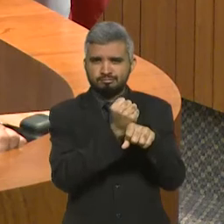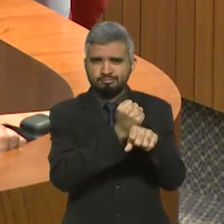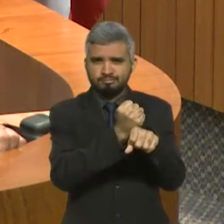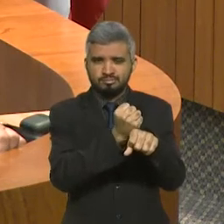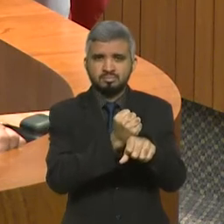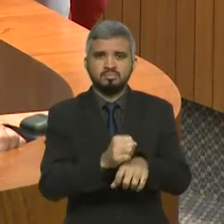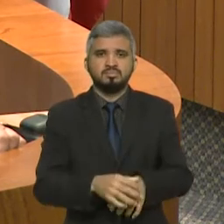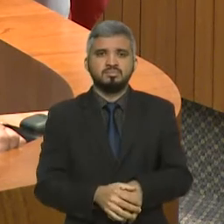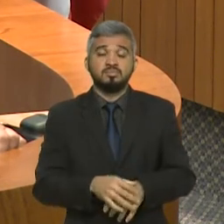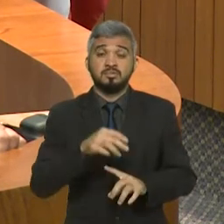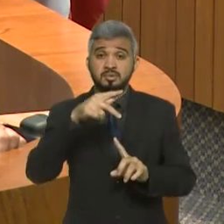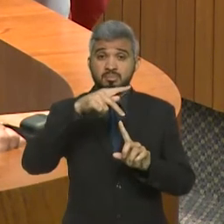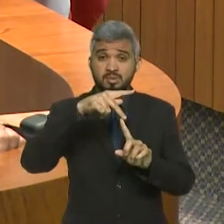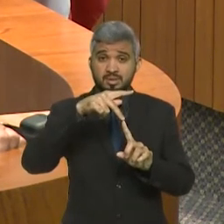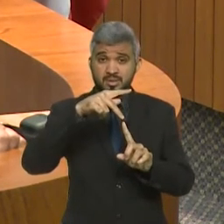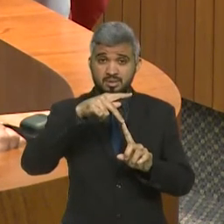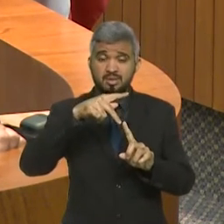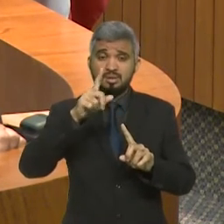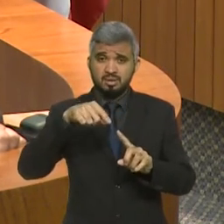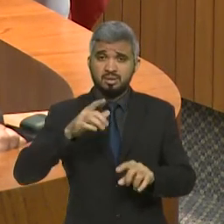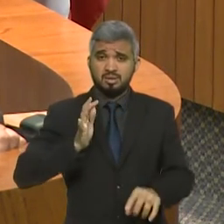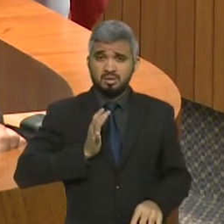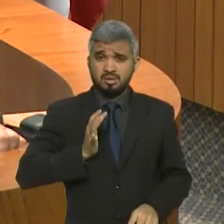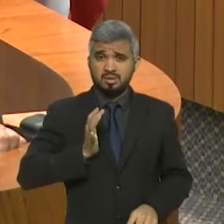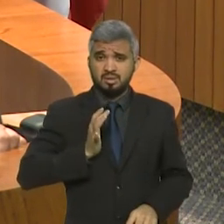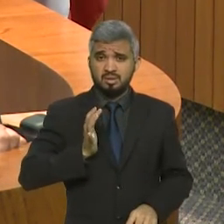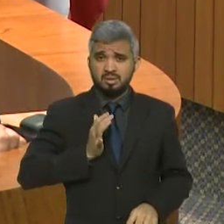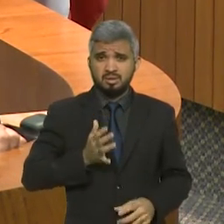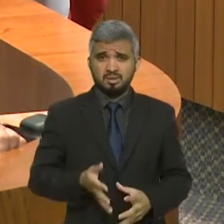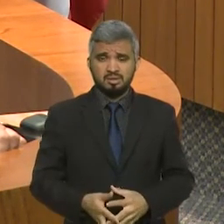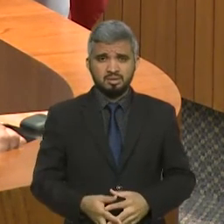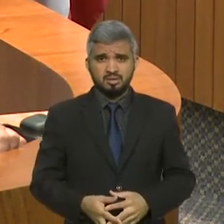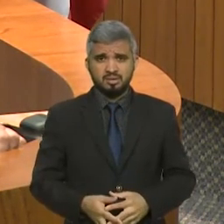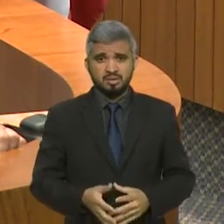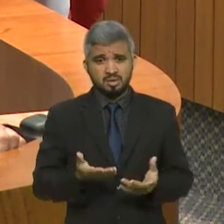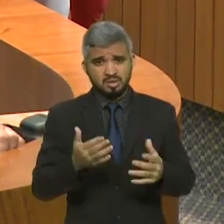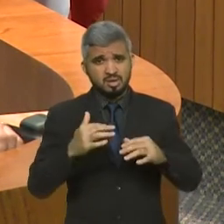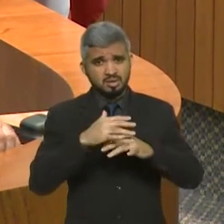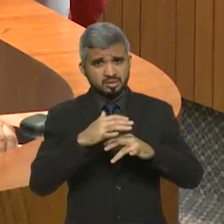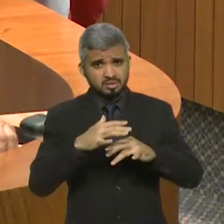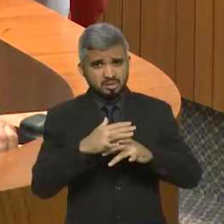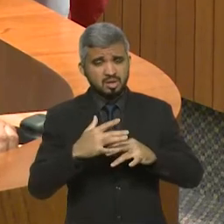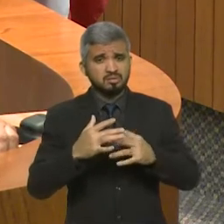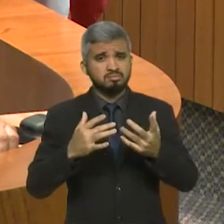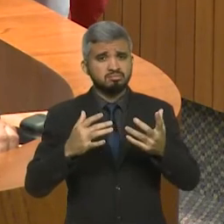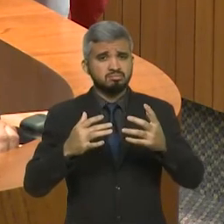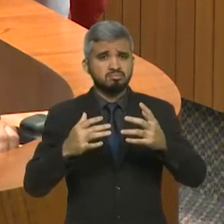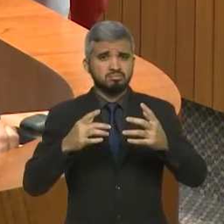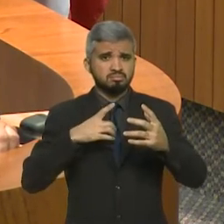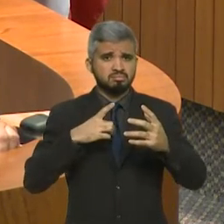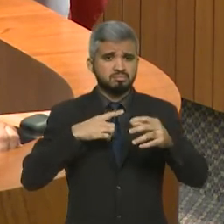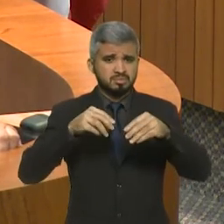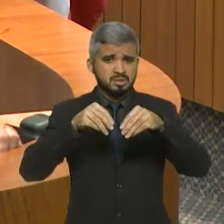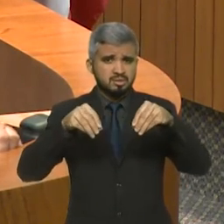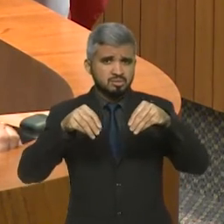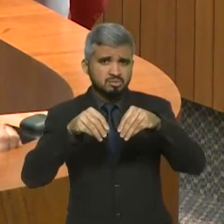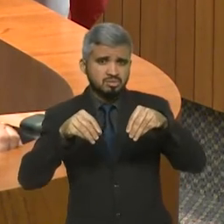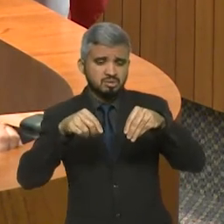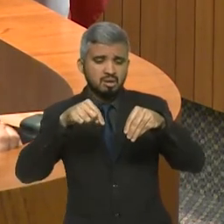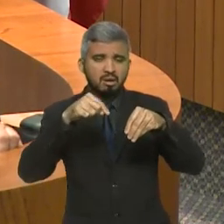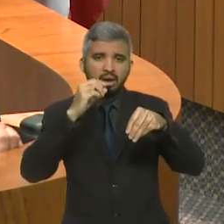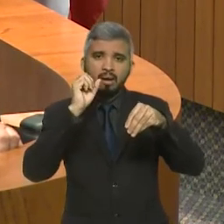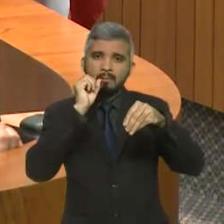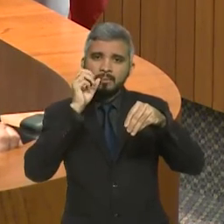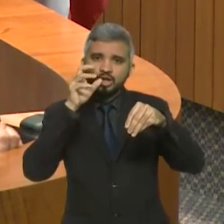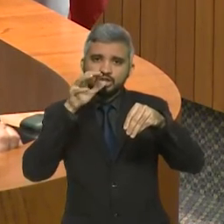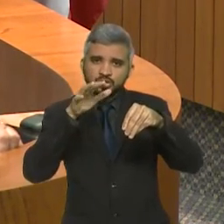uma cidade de uma topografia muito boa, uma cidade de um solo abençoado, que tudo